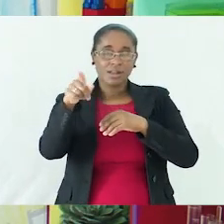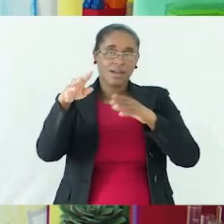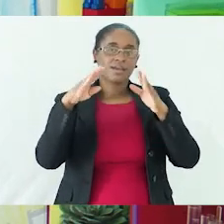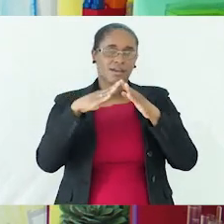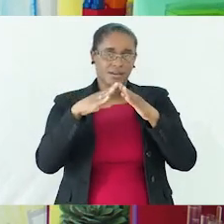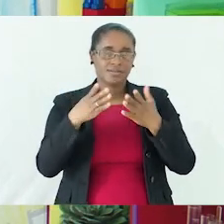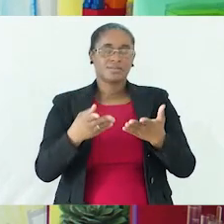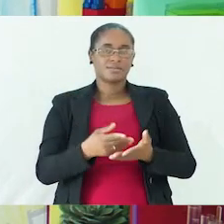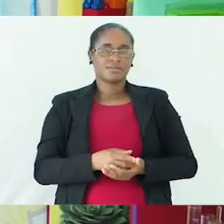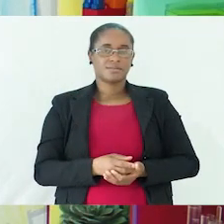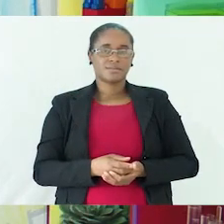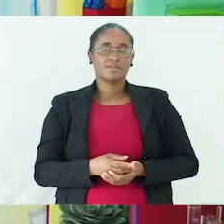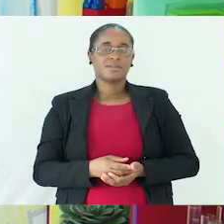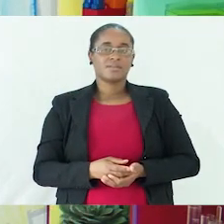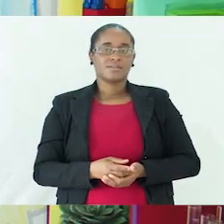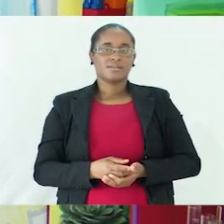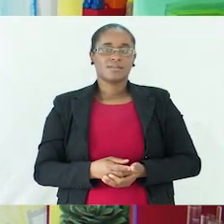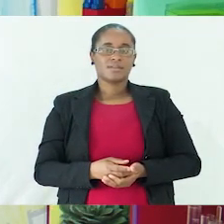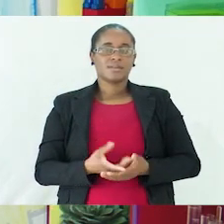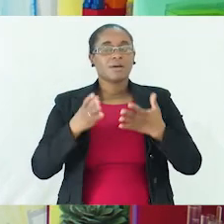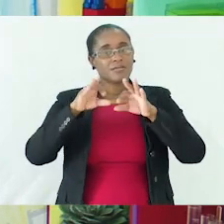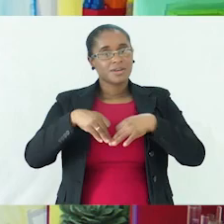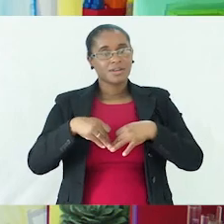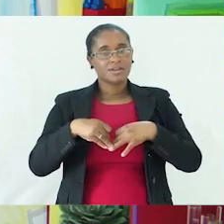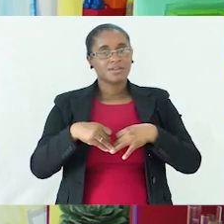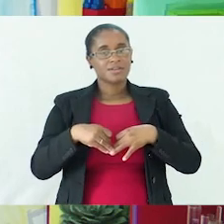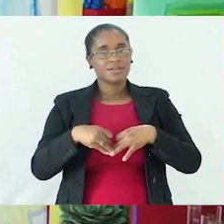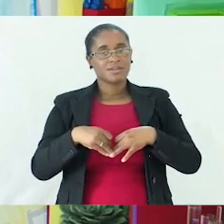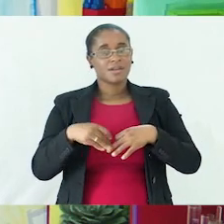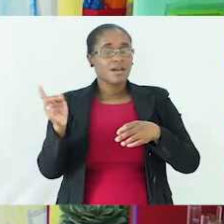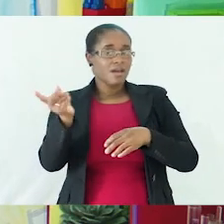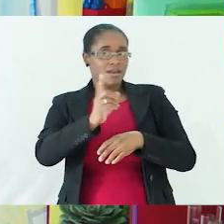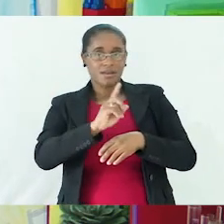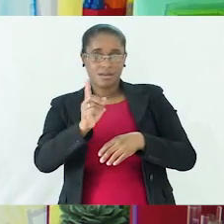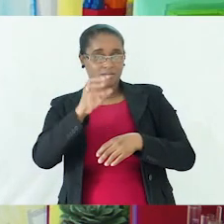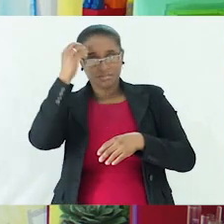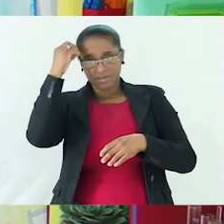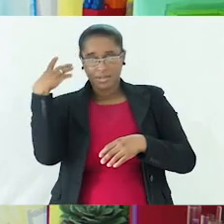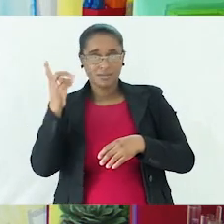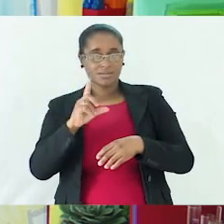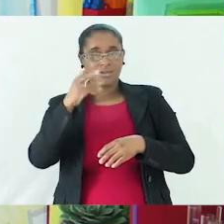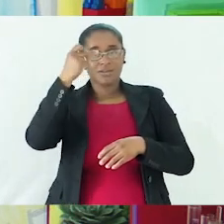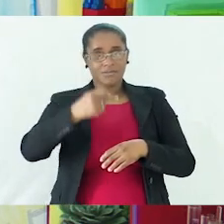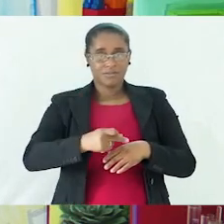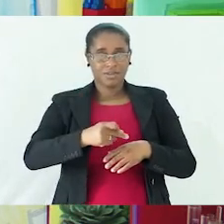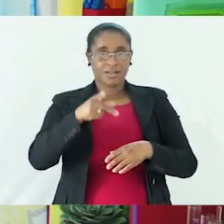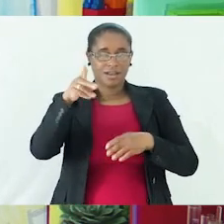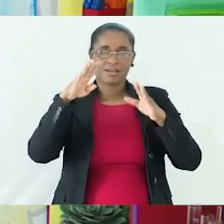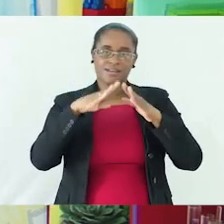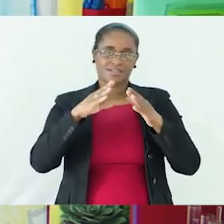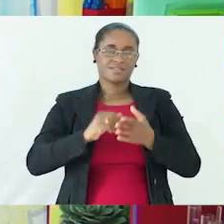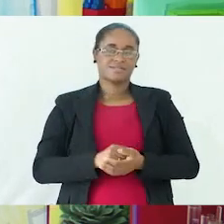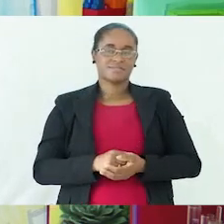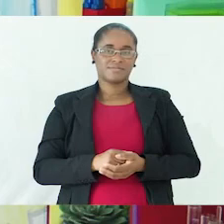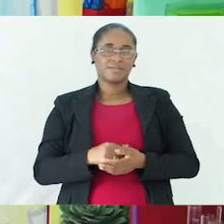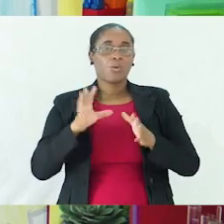de arte. Então, vamos aproveitar desse estímulo e vocês também vão, com lápis